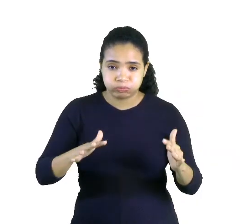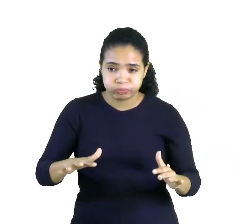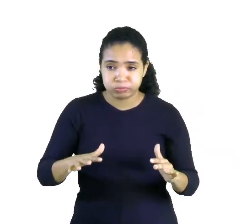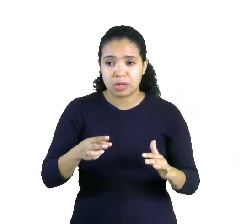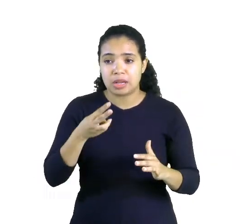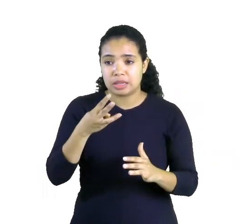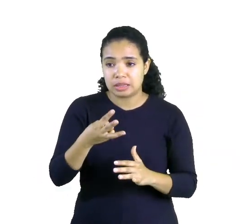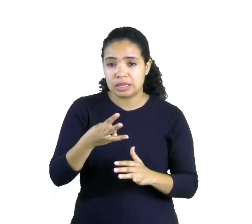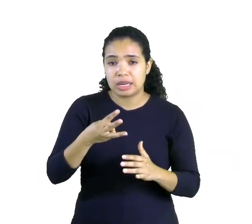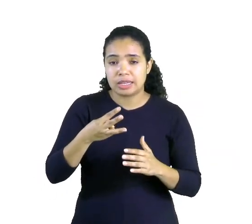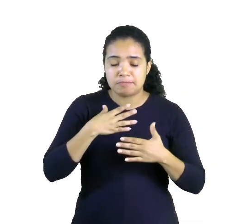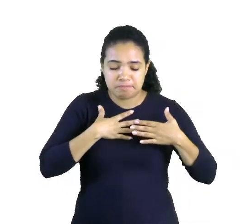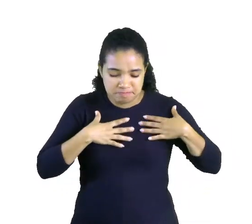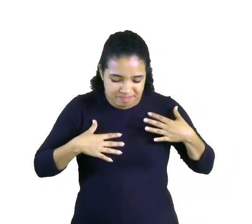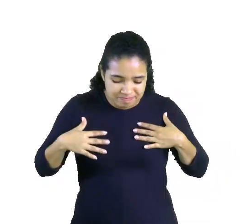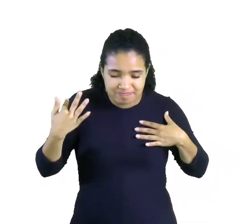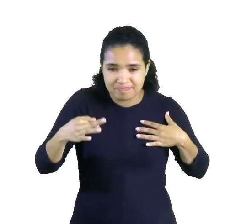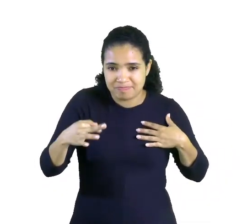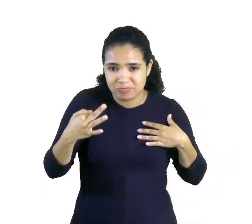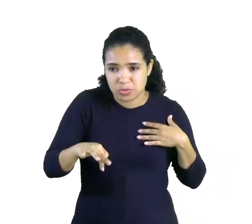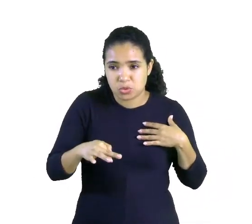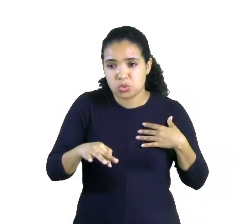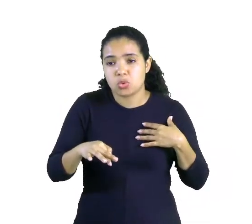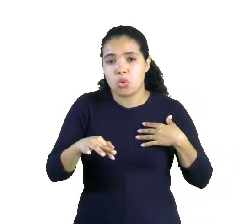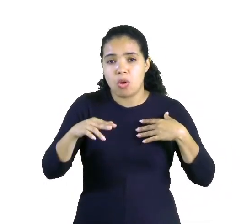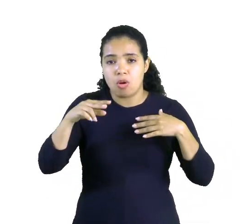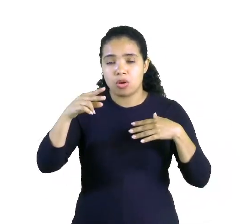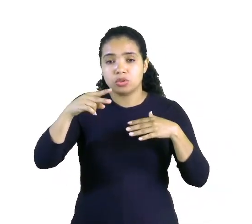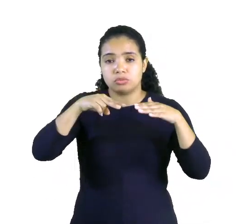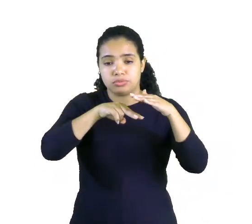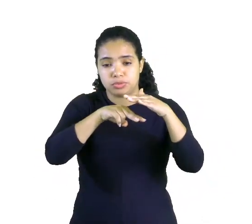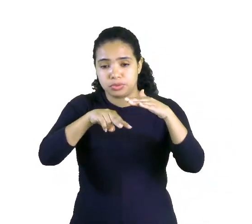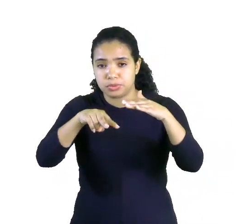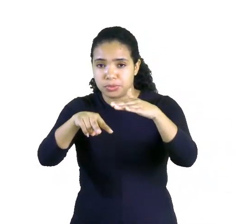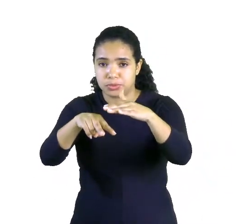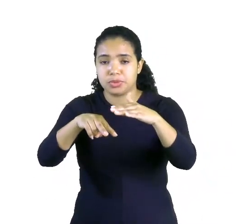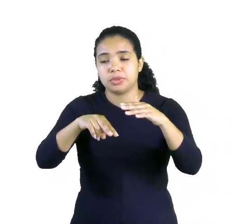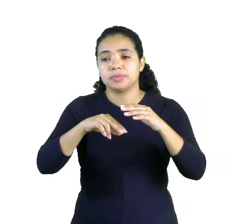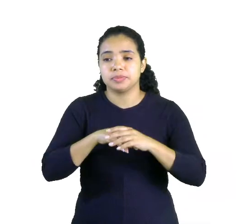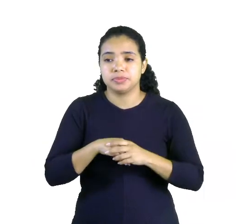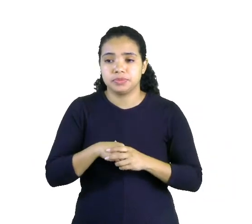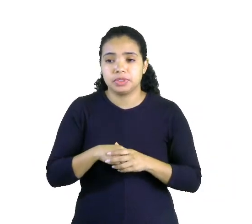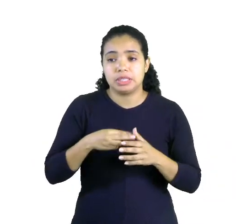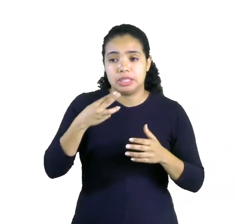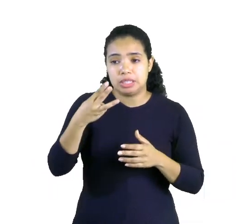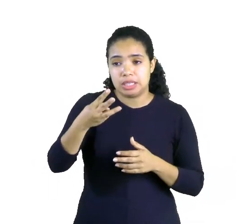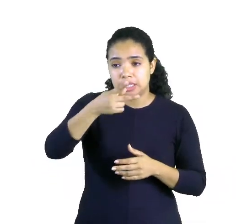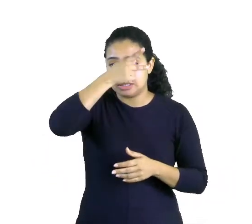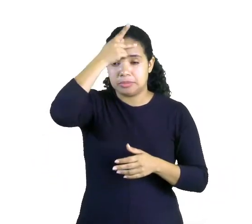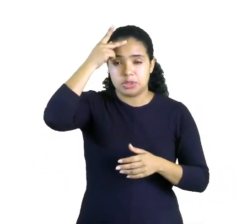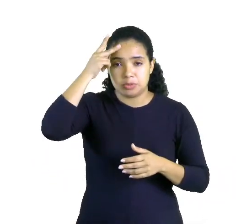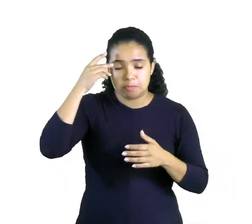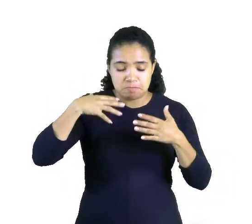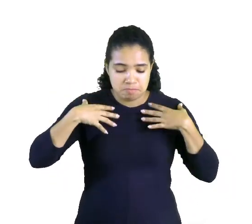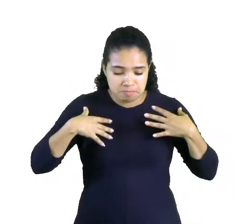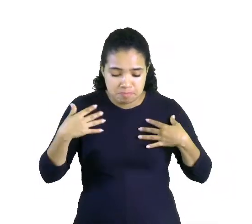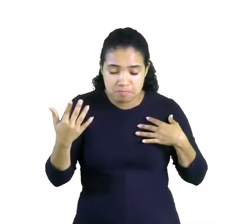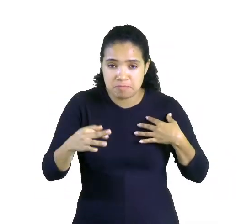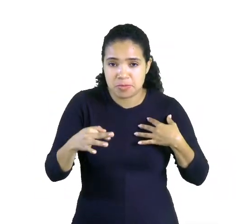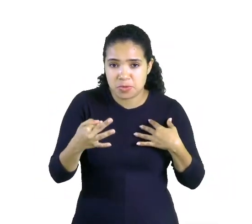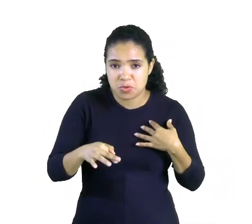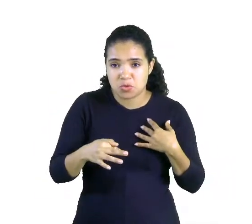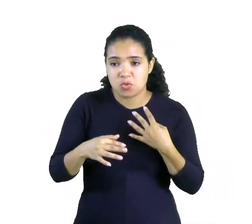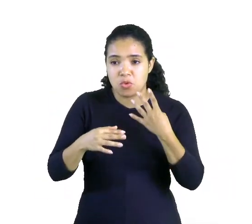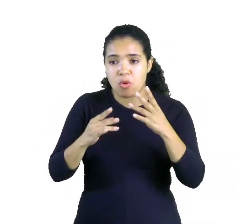estão sob escombros. Pelo menos 3 pessoas ficaram feridas no desabamento do prédio de 4 andares no centro